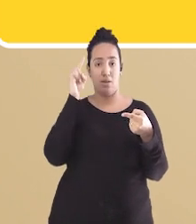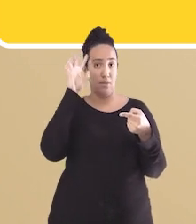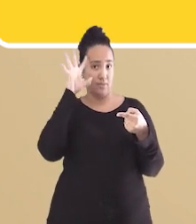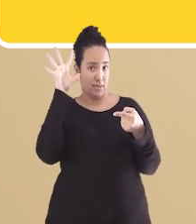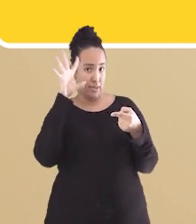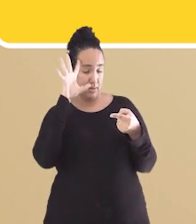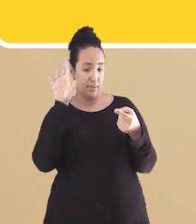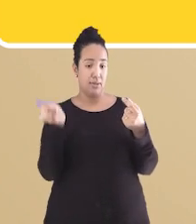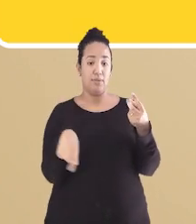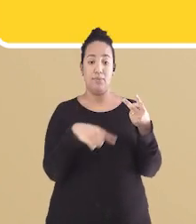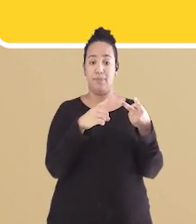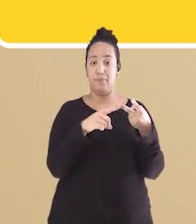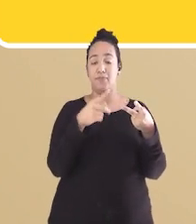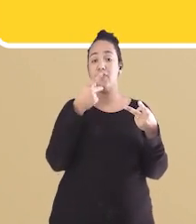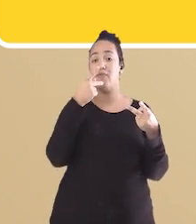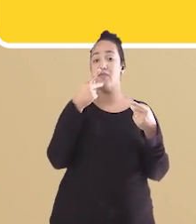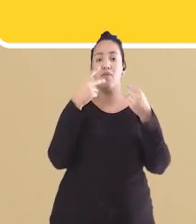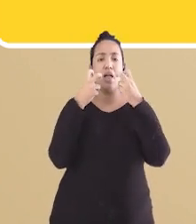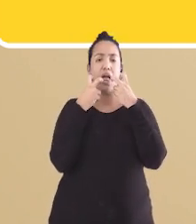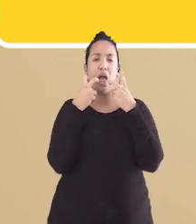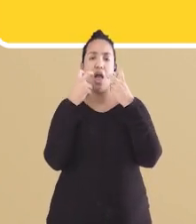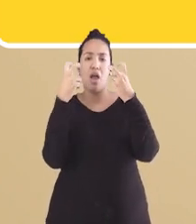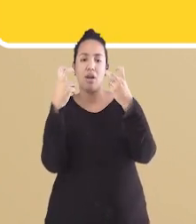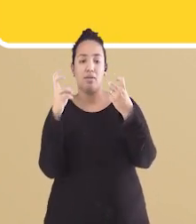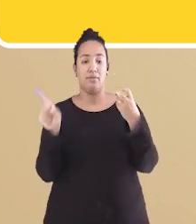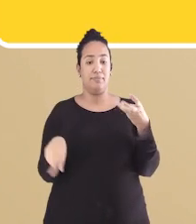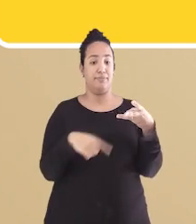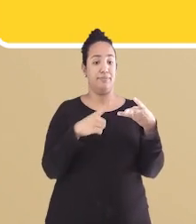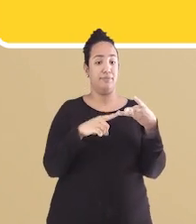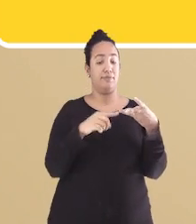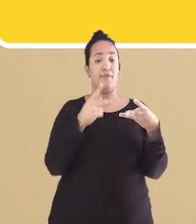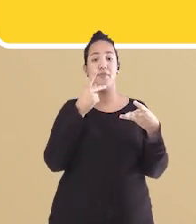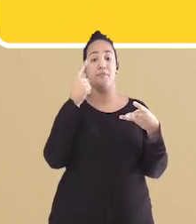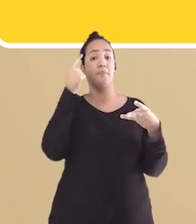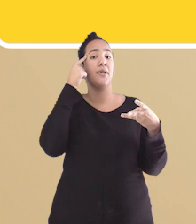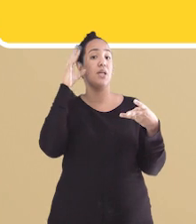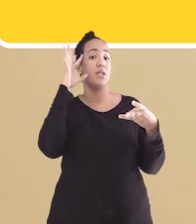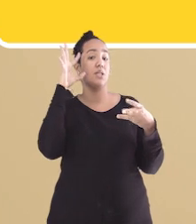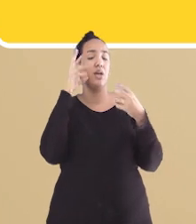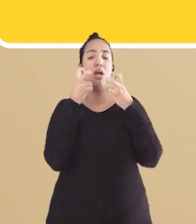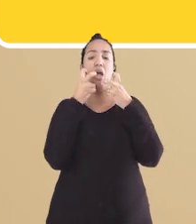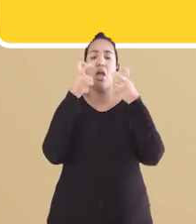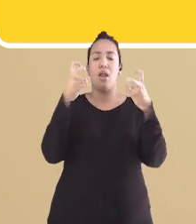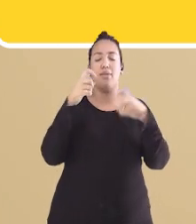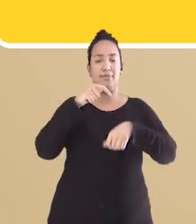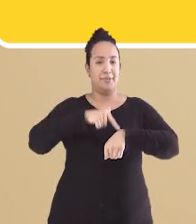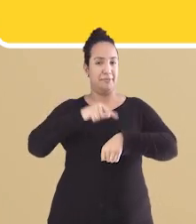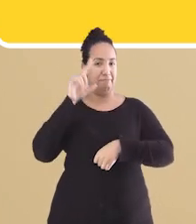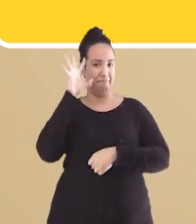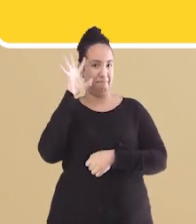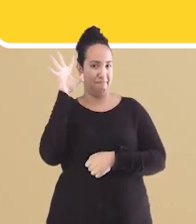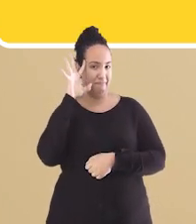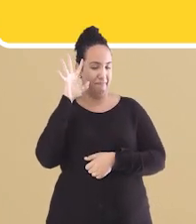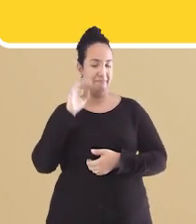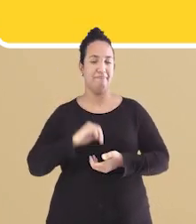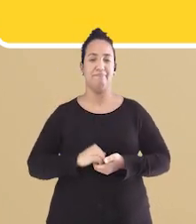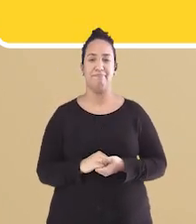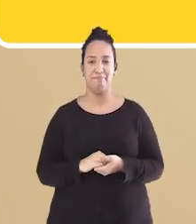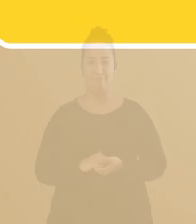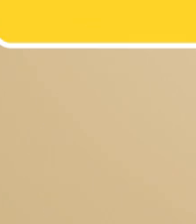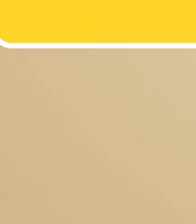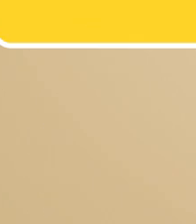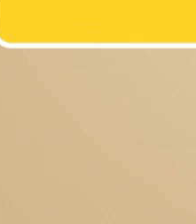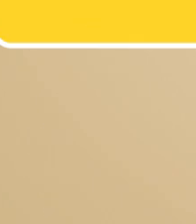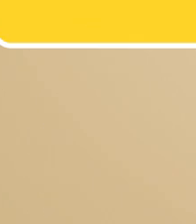pensamento. Letra B, fala e grito. Letra C, pensamento e grito. Tempo para você